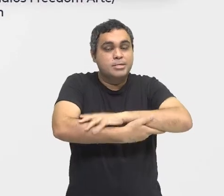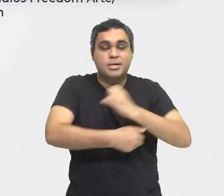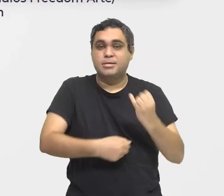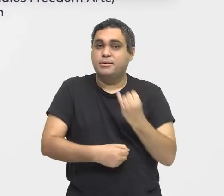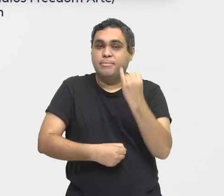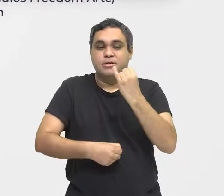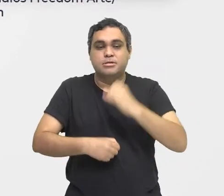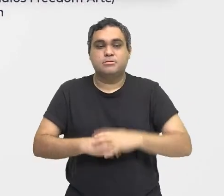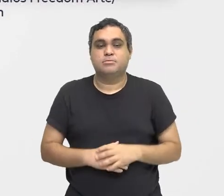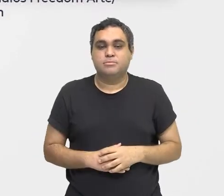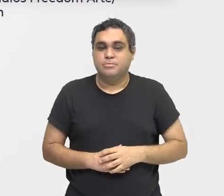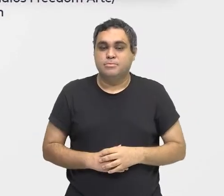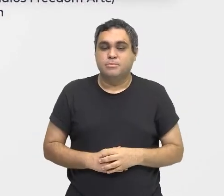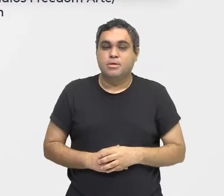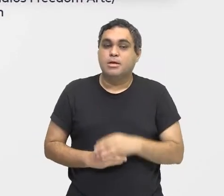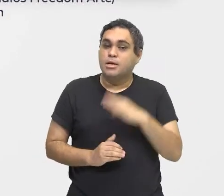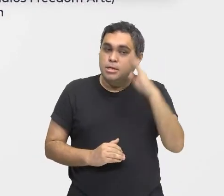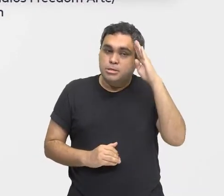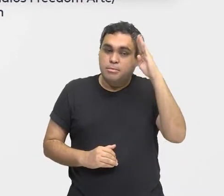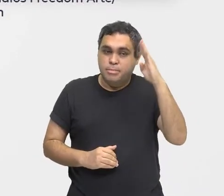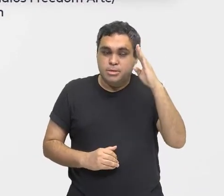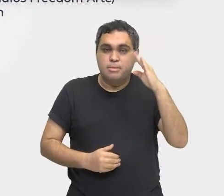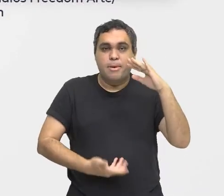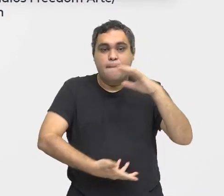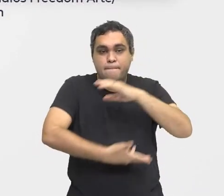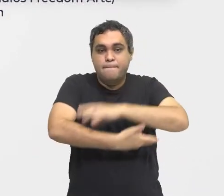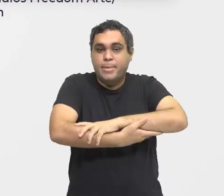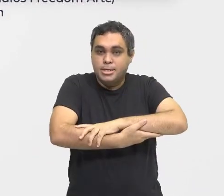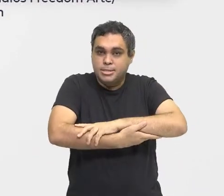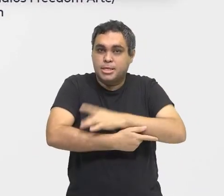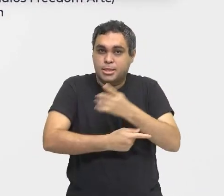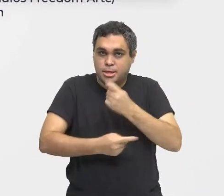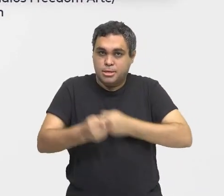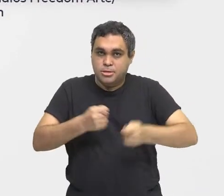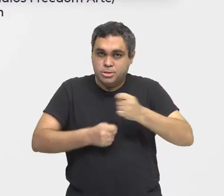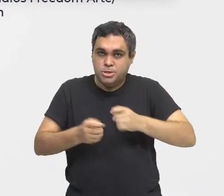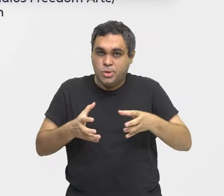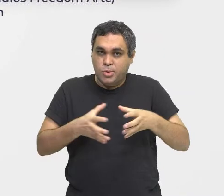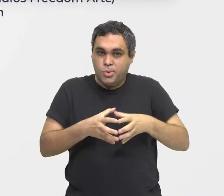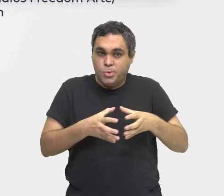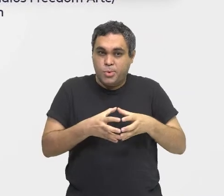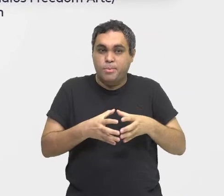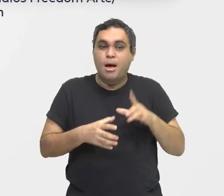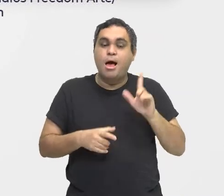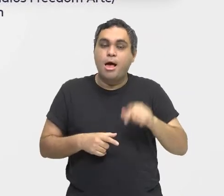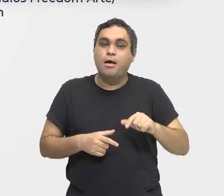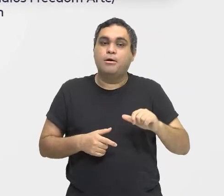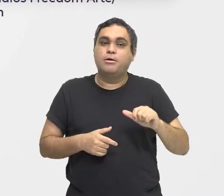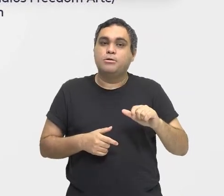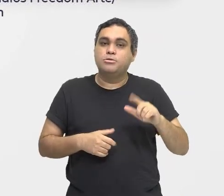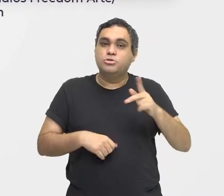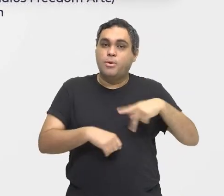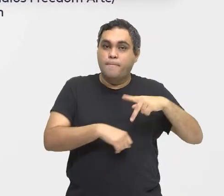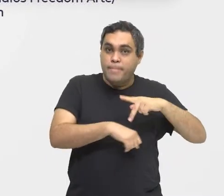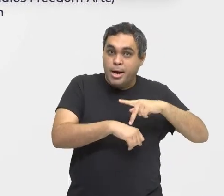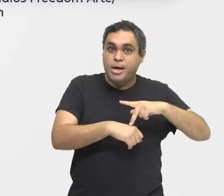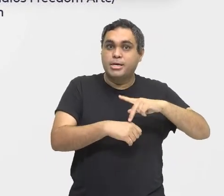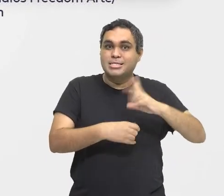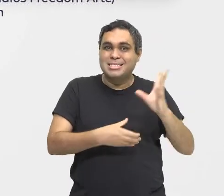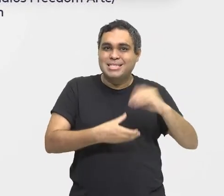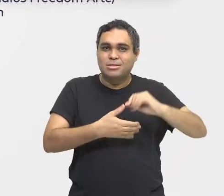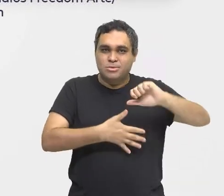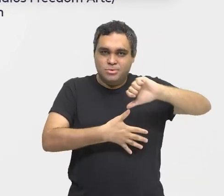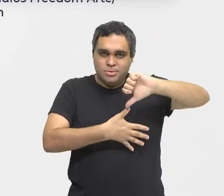essas principais parcerias comerciais vai estar ligado aos países que estão ligados ao